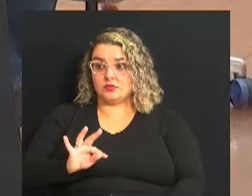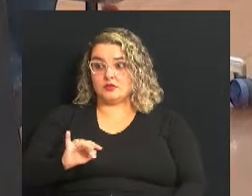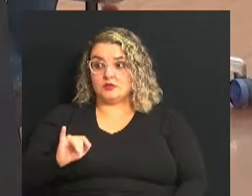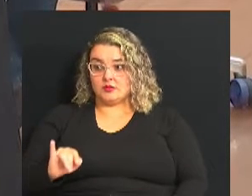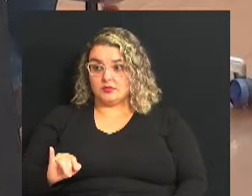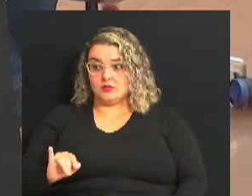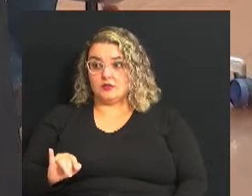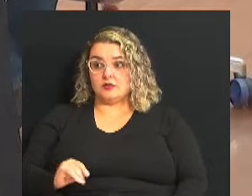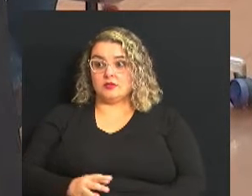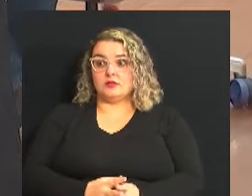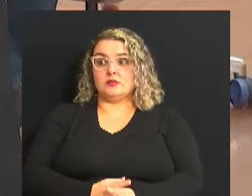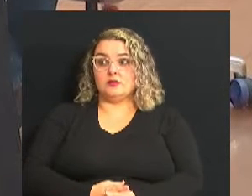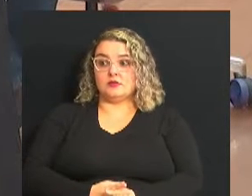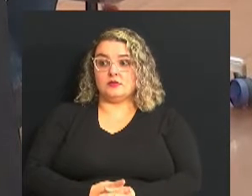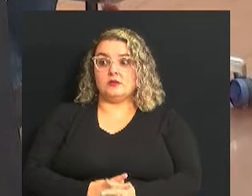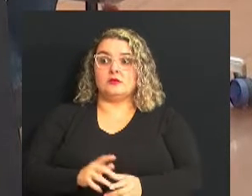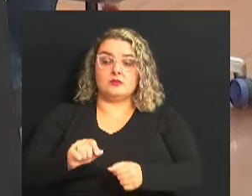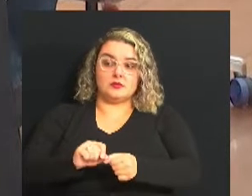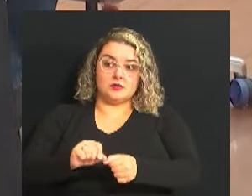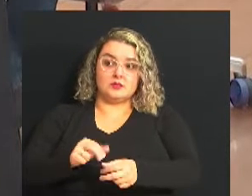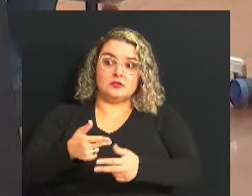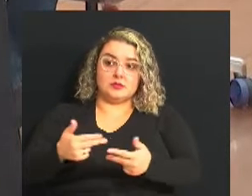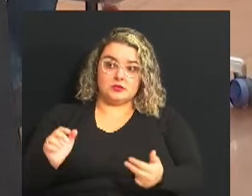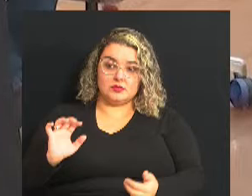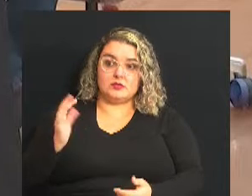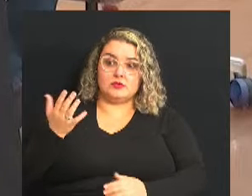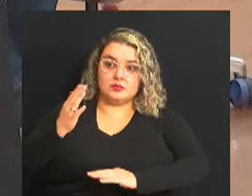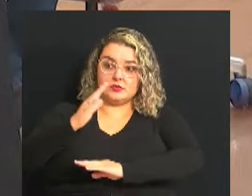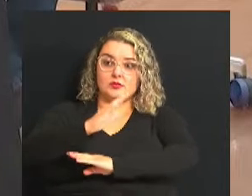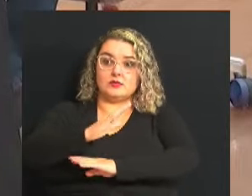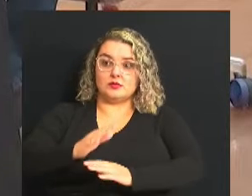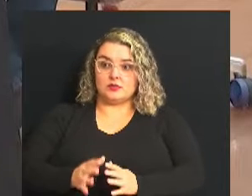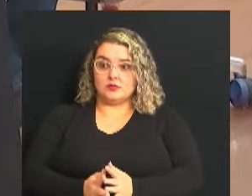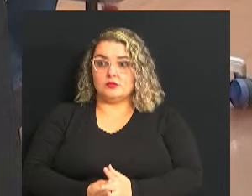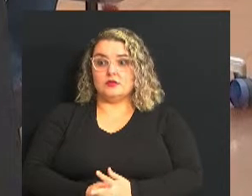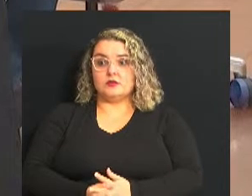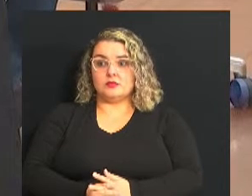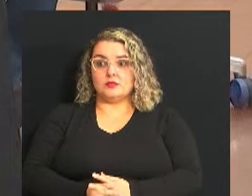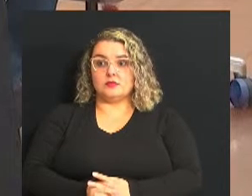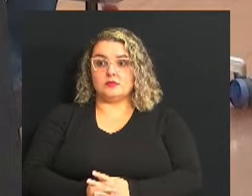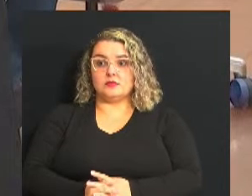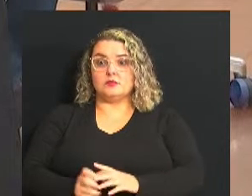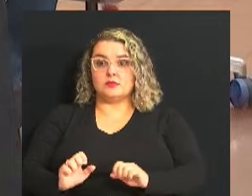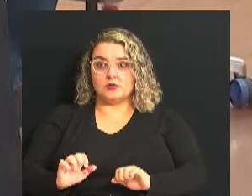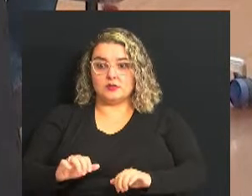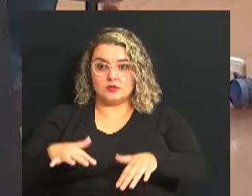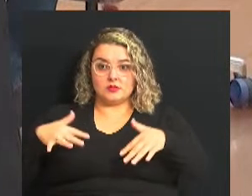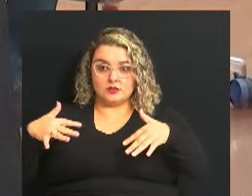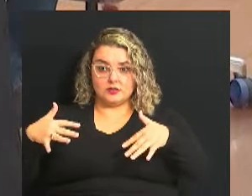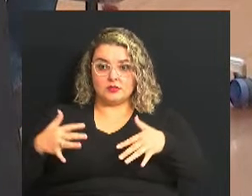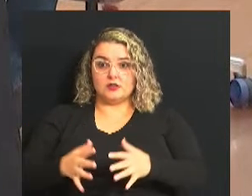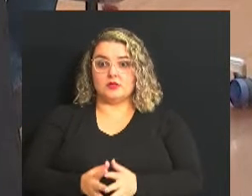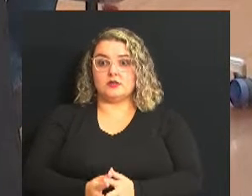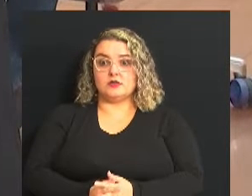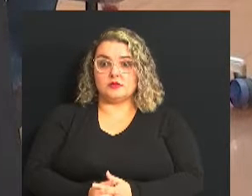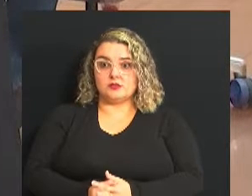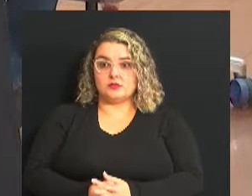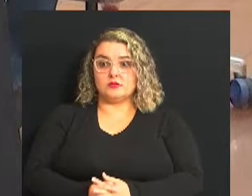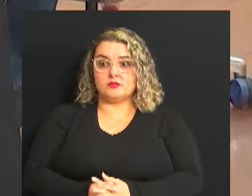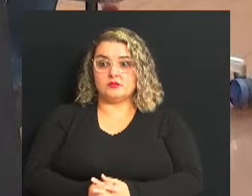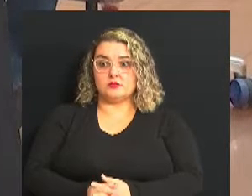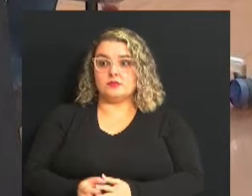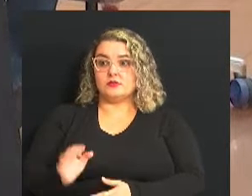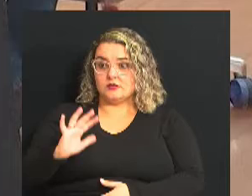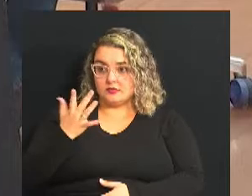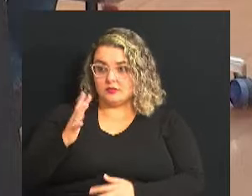que faz com que as coisas aconteçam aqui na Câmara Municipal, para que as sessões que acontecem aqui toda